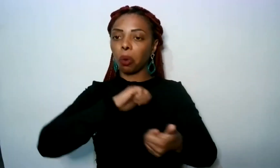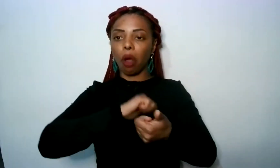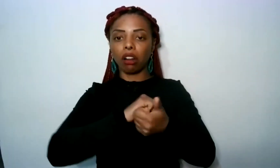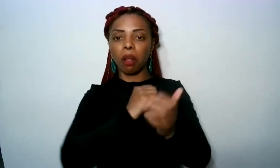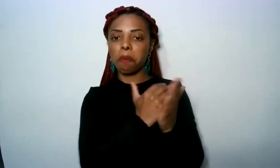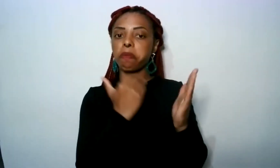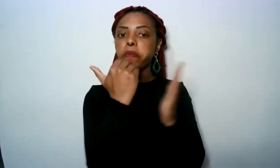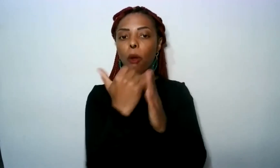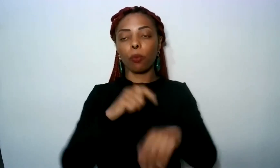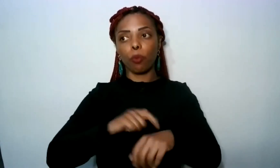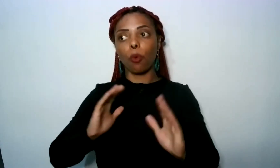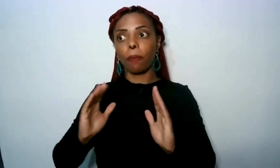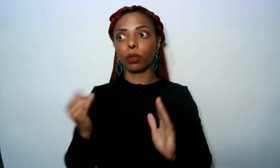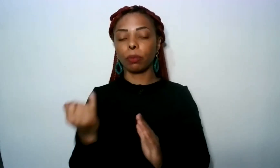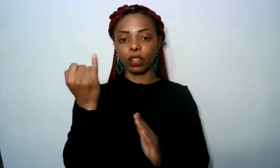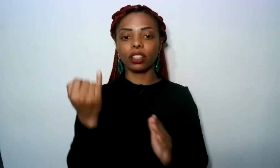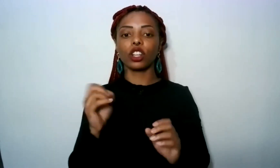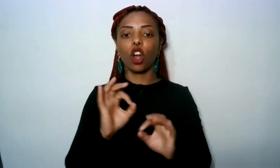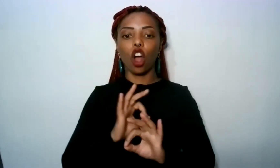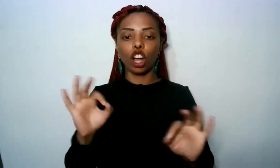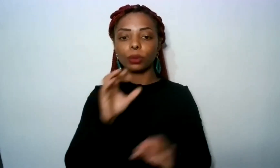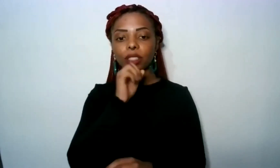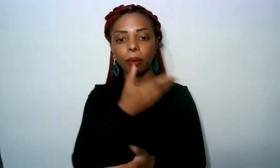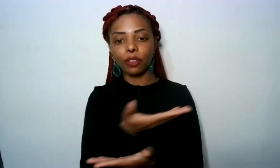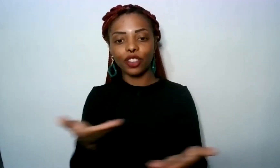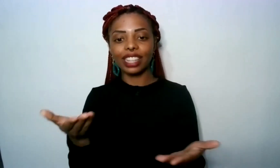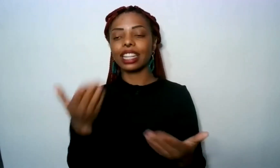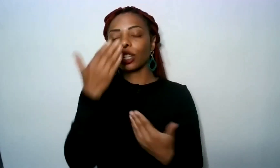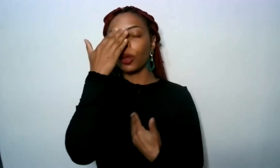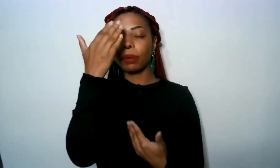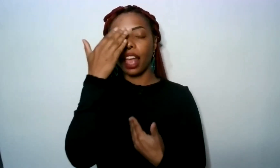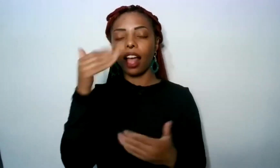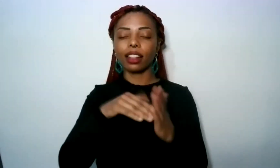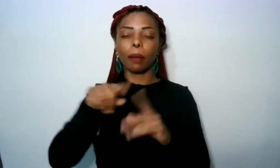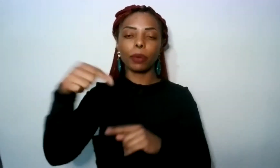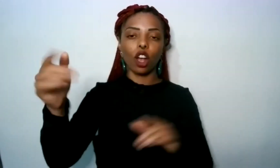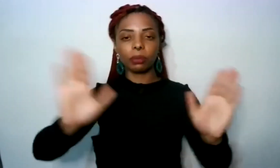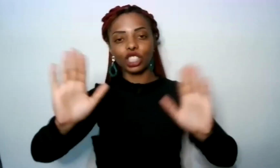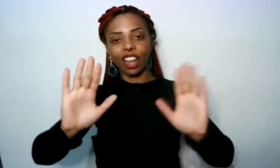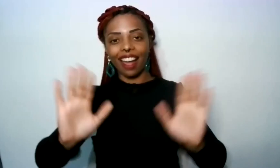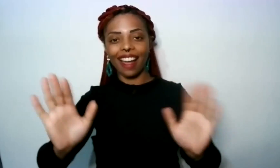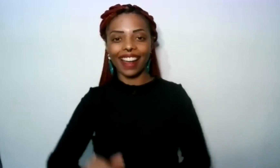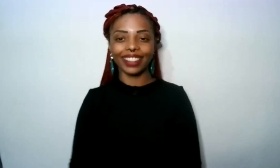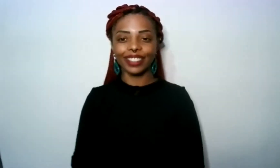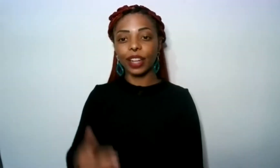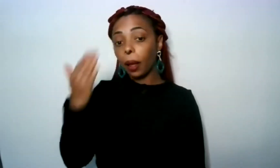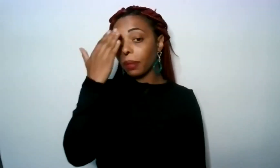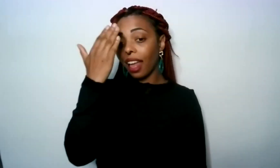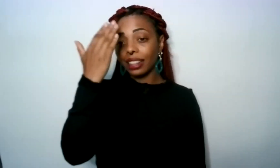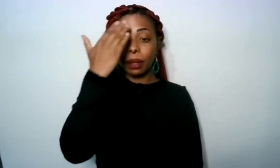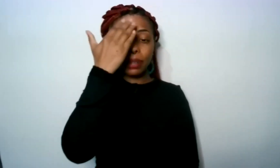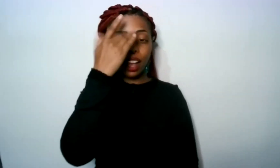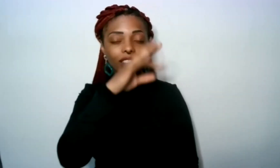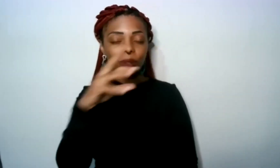tão importante então é isso gente ótimo sábado para vocês e muito obrigada até a próxima muito obrigada muito obrigada a todos